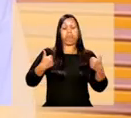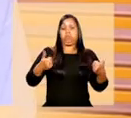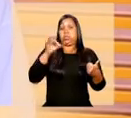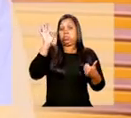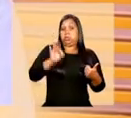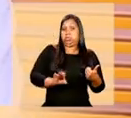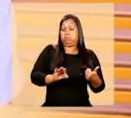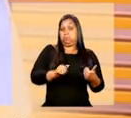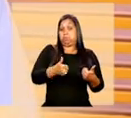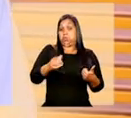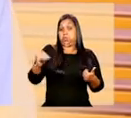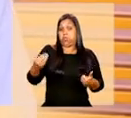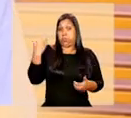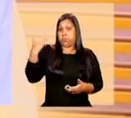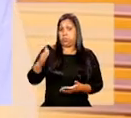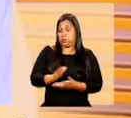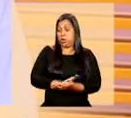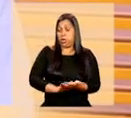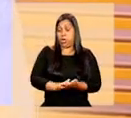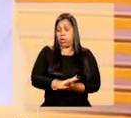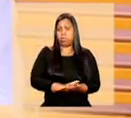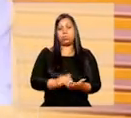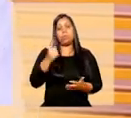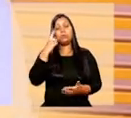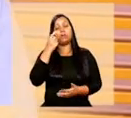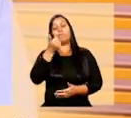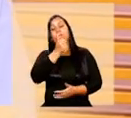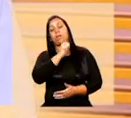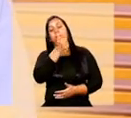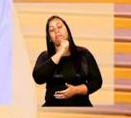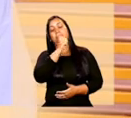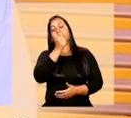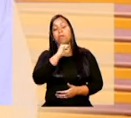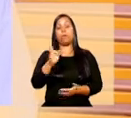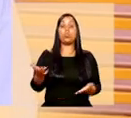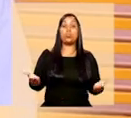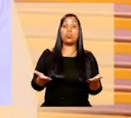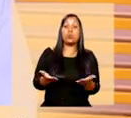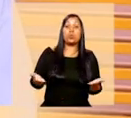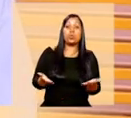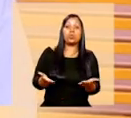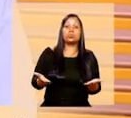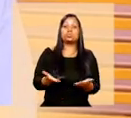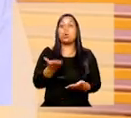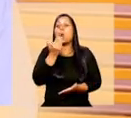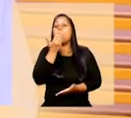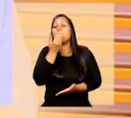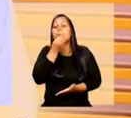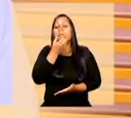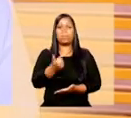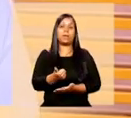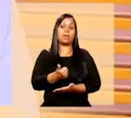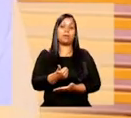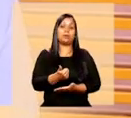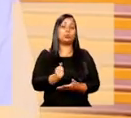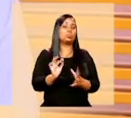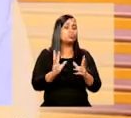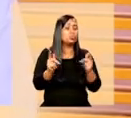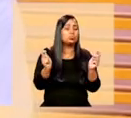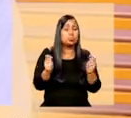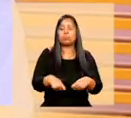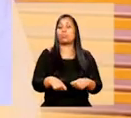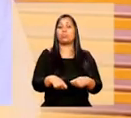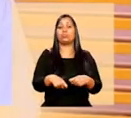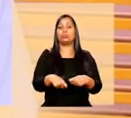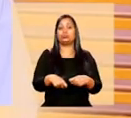vida 100% que não tinha antes, Sim. que eu só pensava em beber. Hoje eu me alimento muito bem, graças a